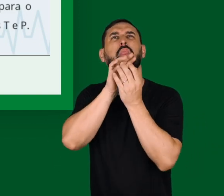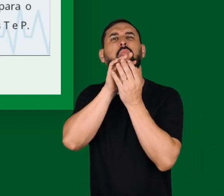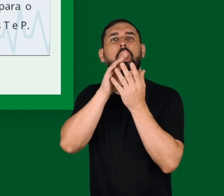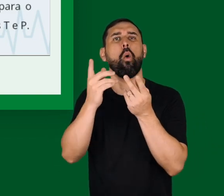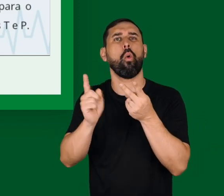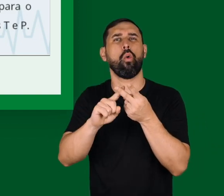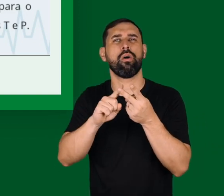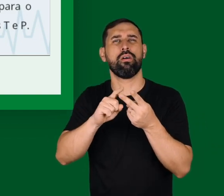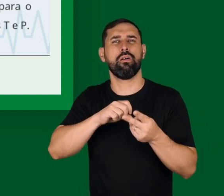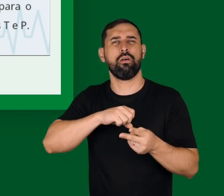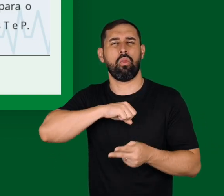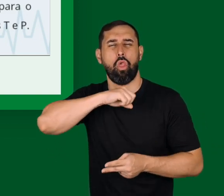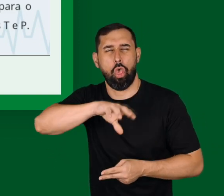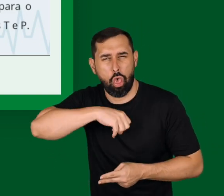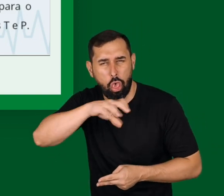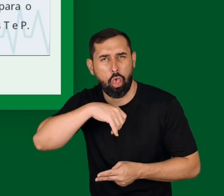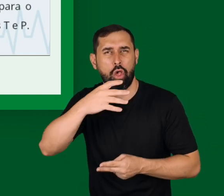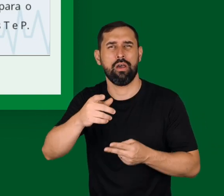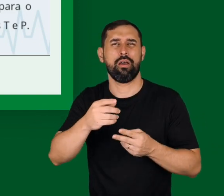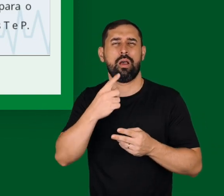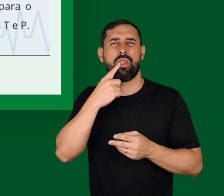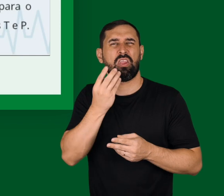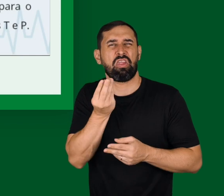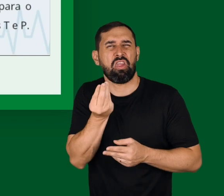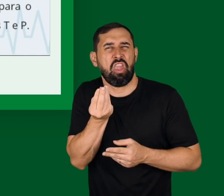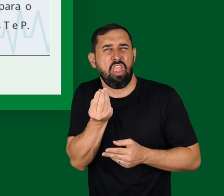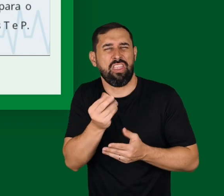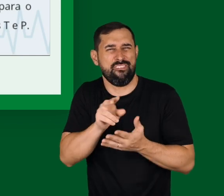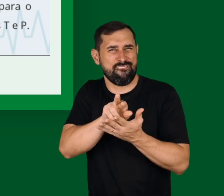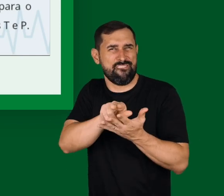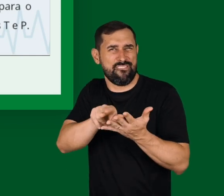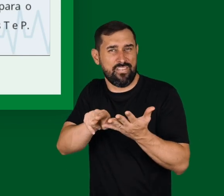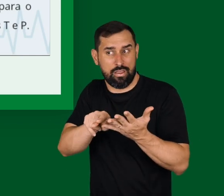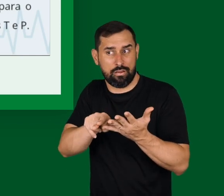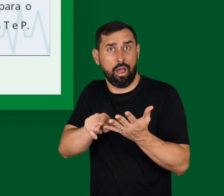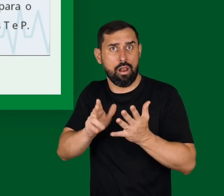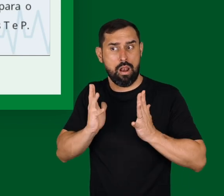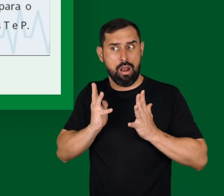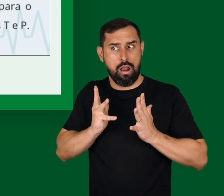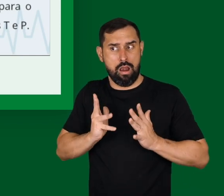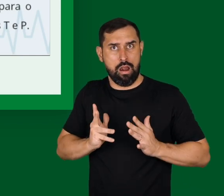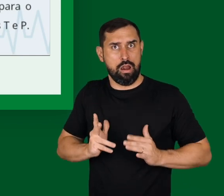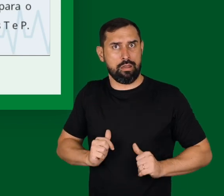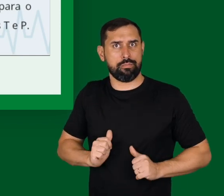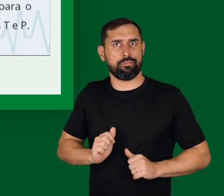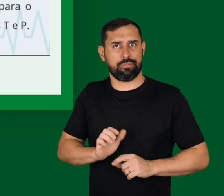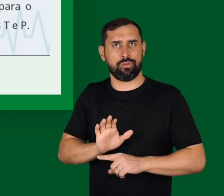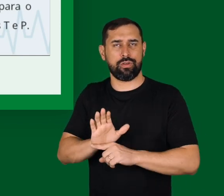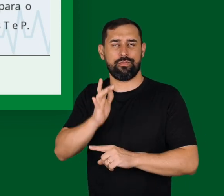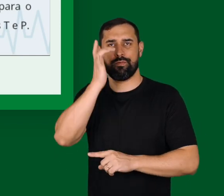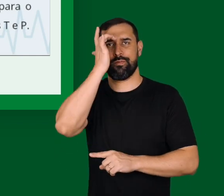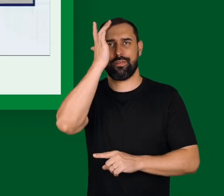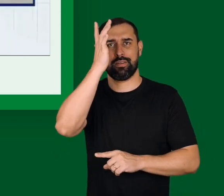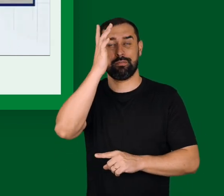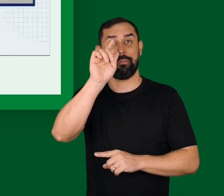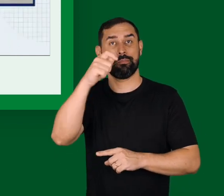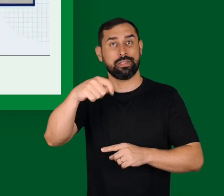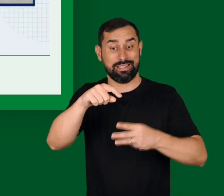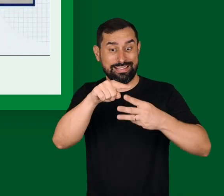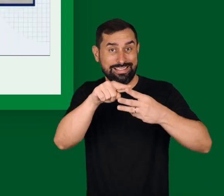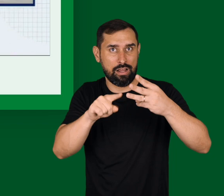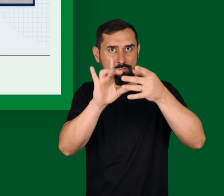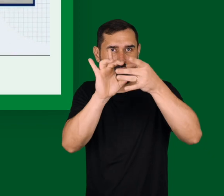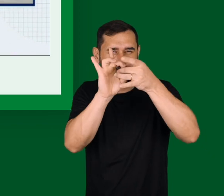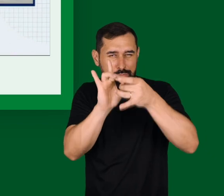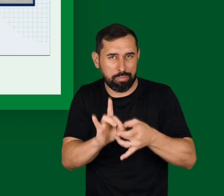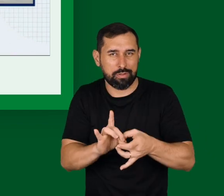né, catarro, secreção, vômito, e vai manter a permeabilidade dela, sempre alinhando esses 3 eixos,